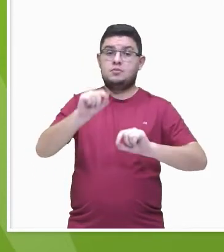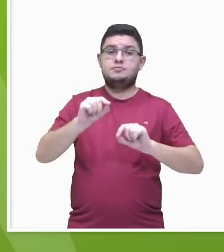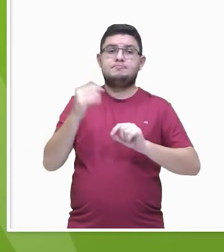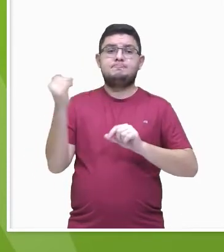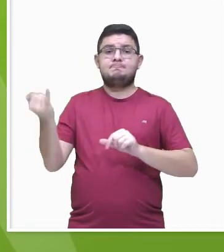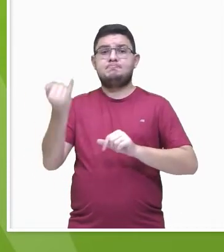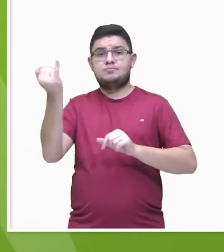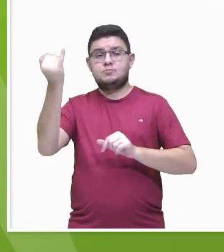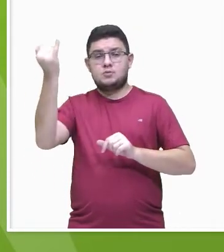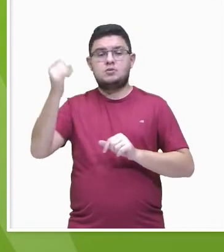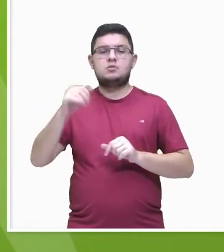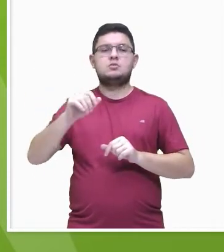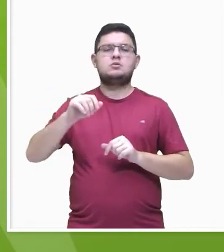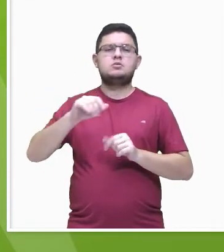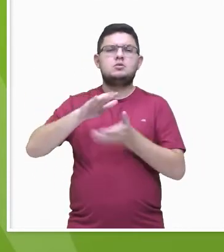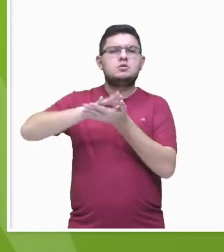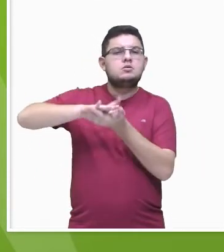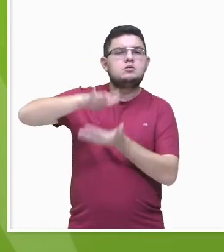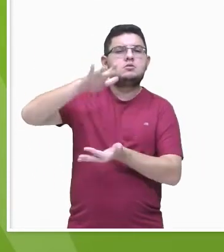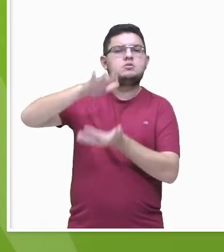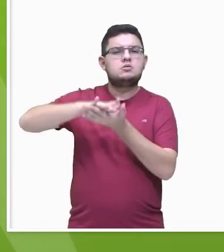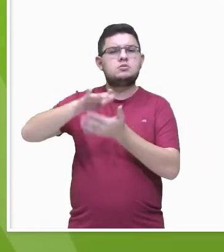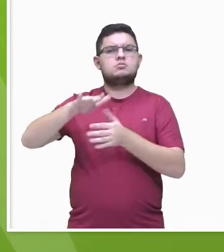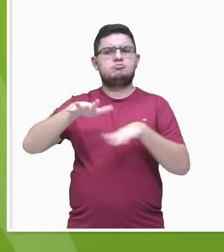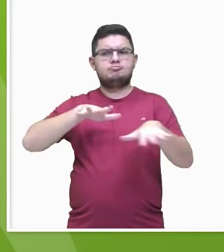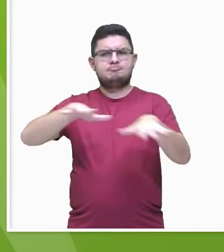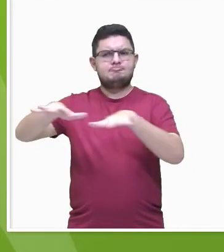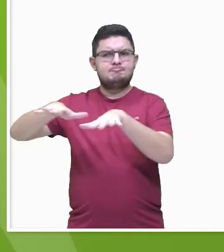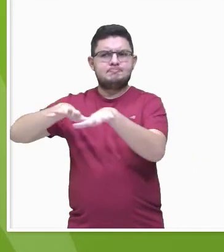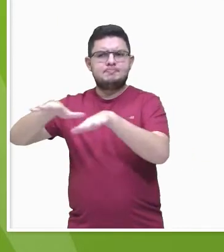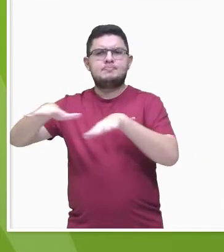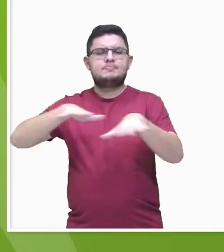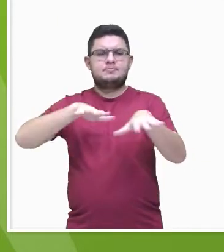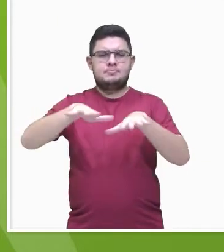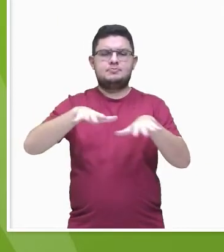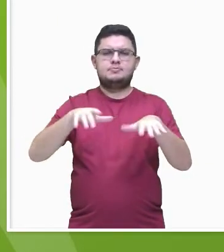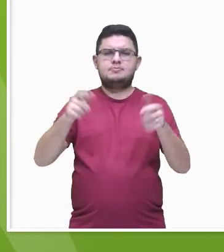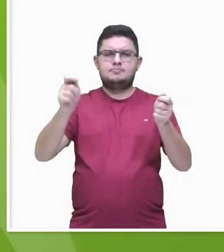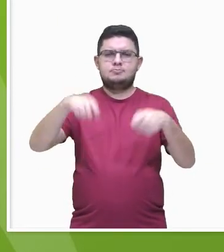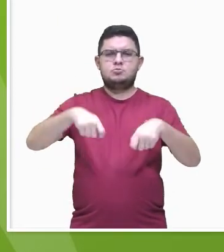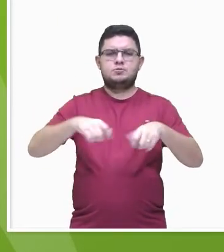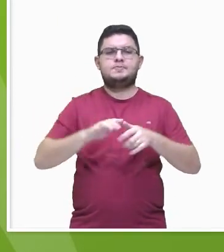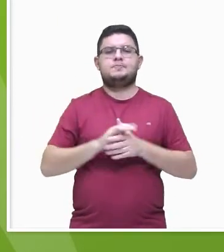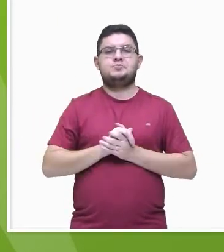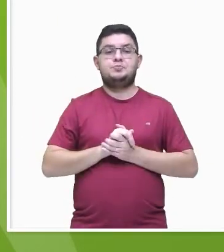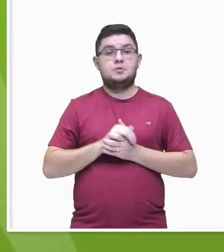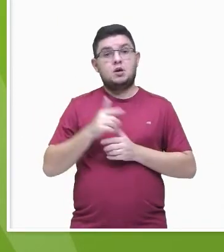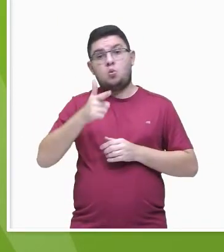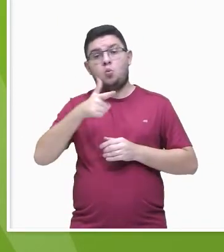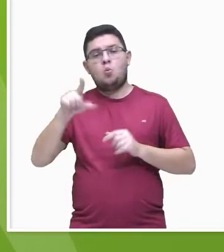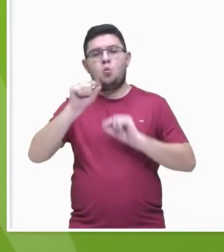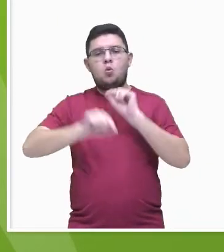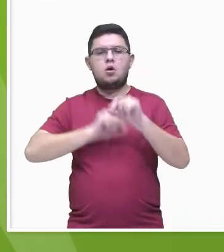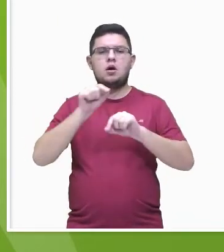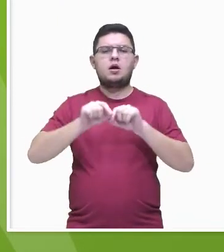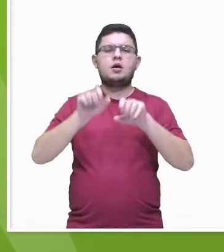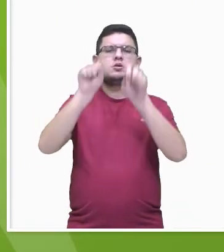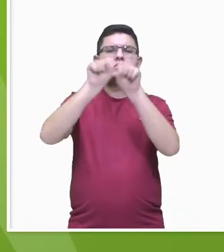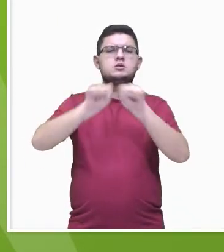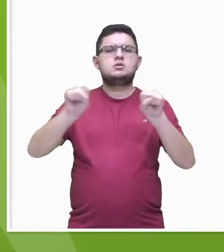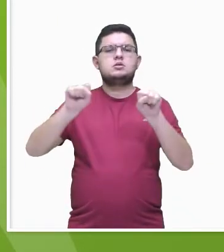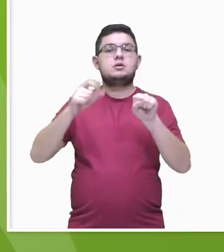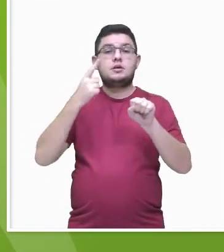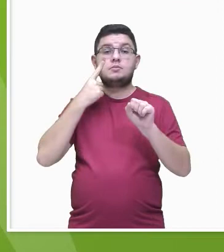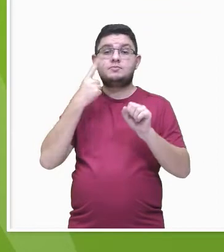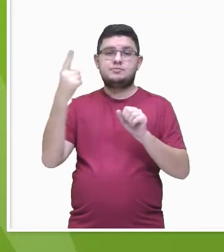elas vão conseguir se locomover. A gente tem um esquema agora na nossa próxima imagem, que a gente vai visualizar como é que funciona aí,